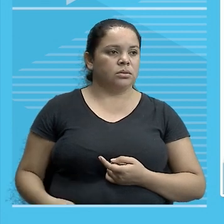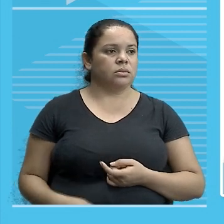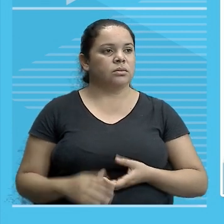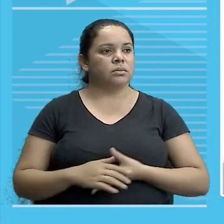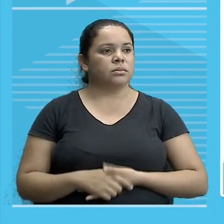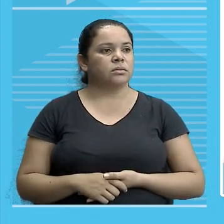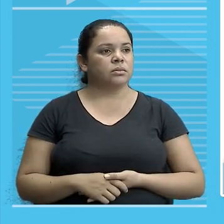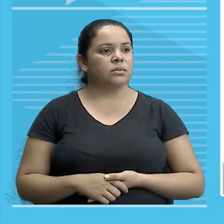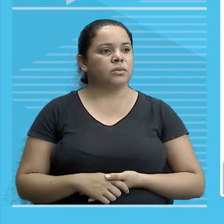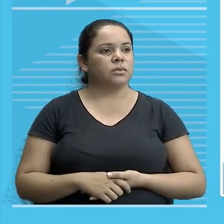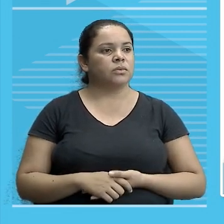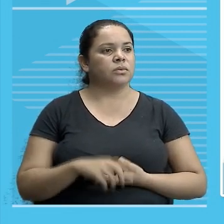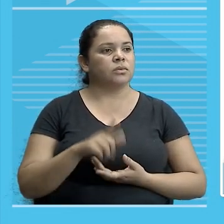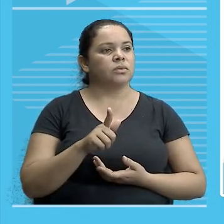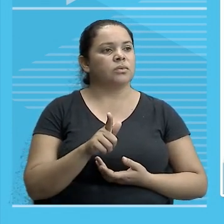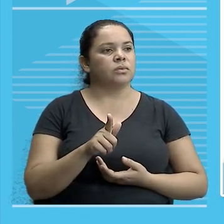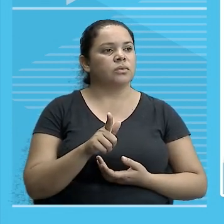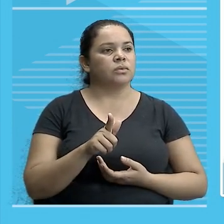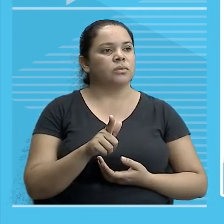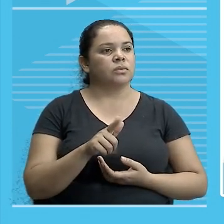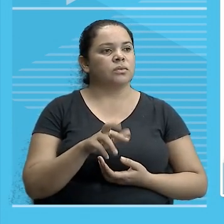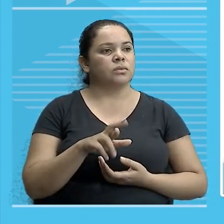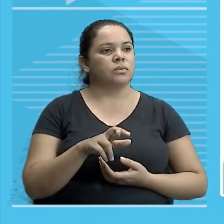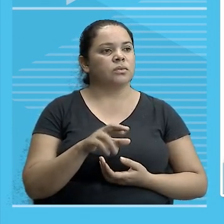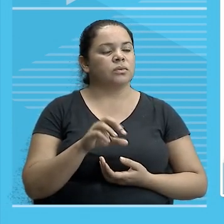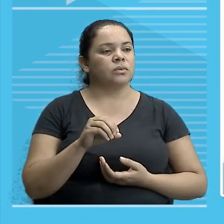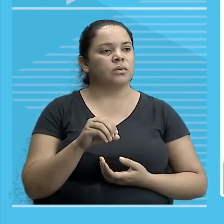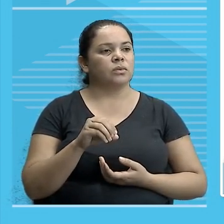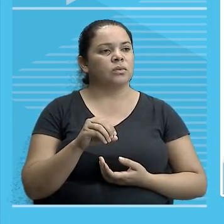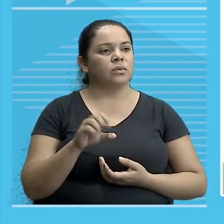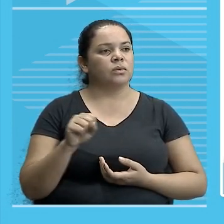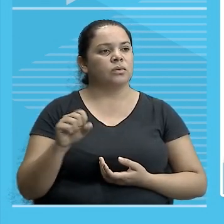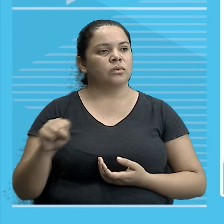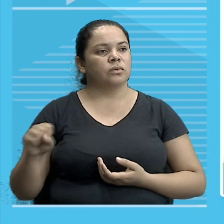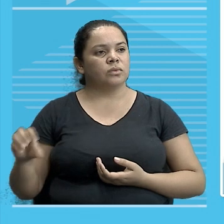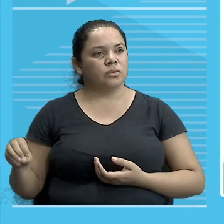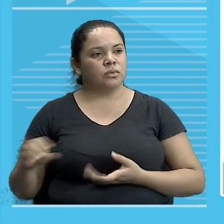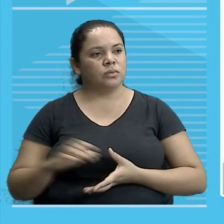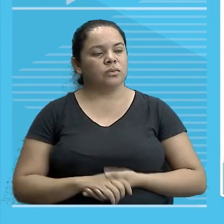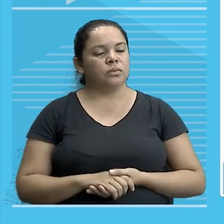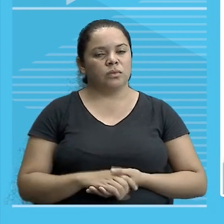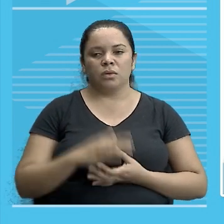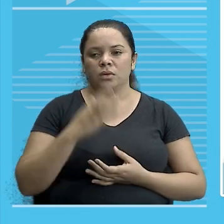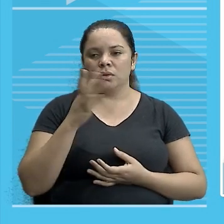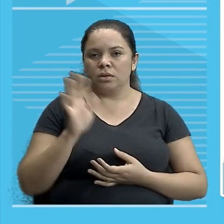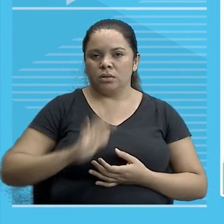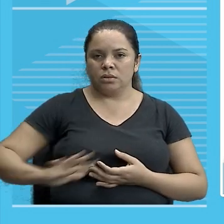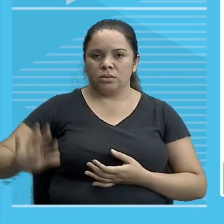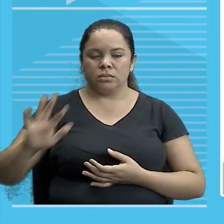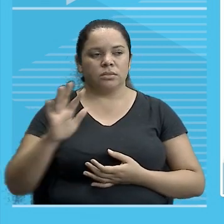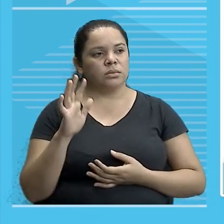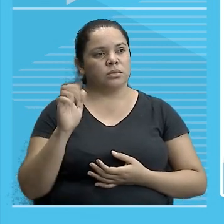falar sobre ele. Isso aqui, ó. Essa meio azulada aí, sei lá, né? Tá bom?